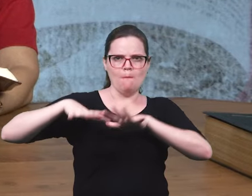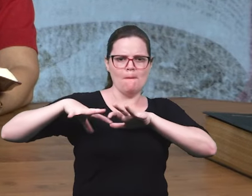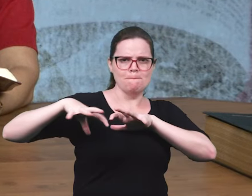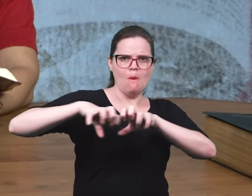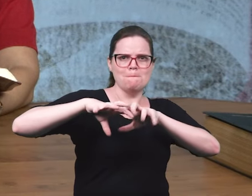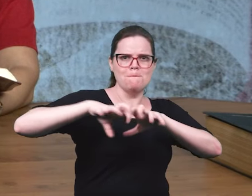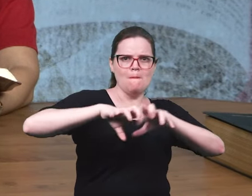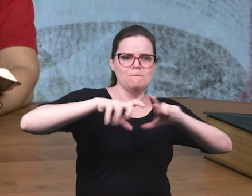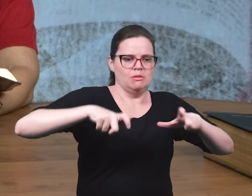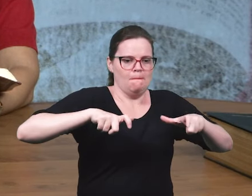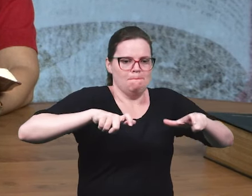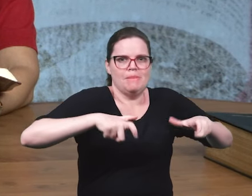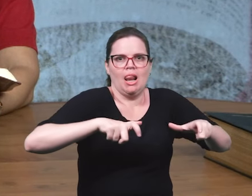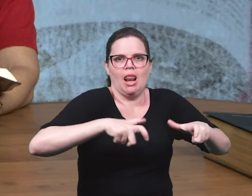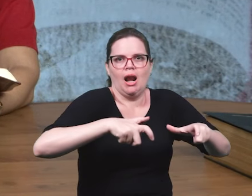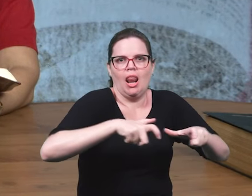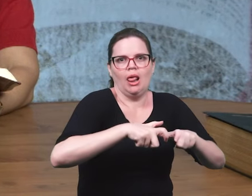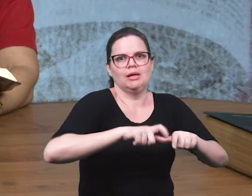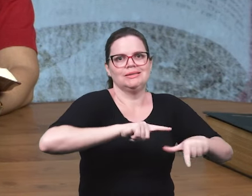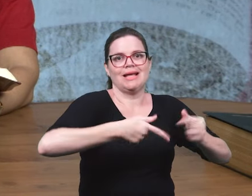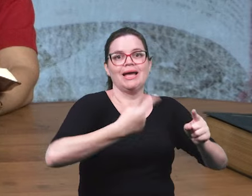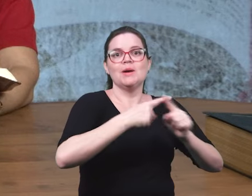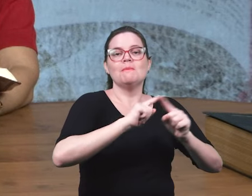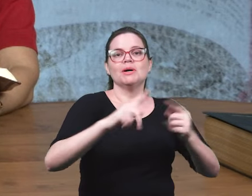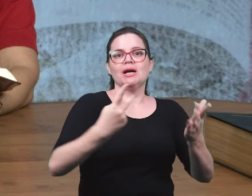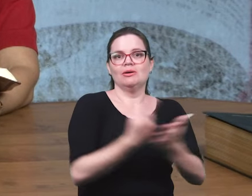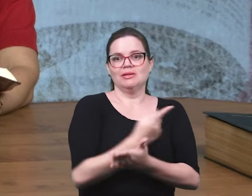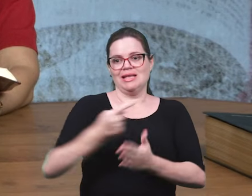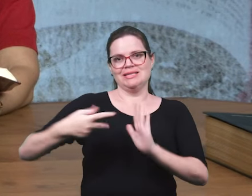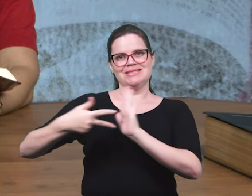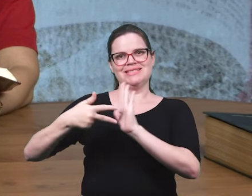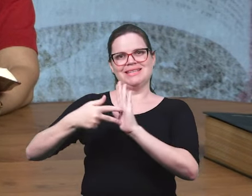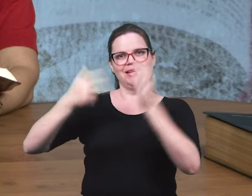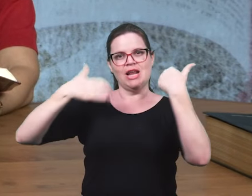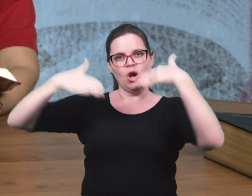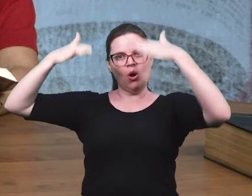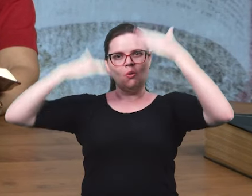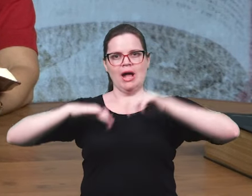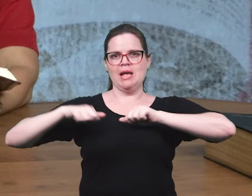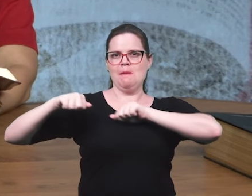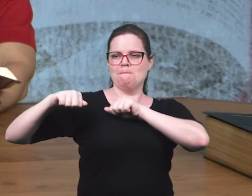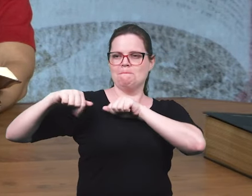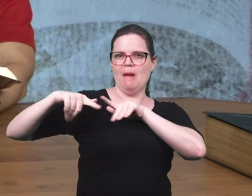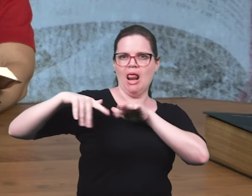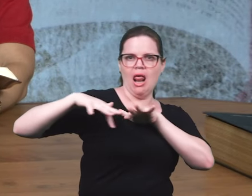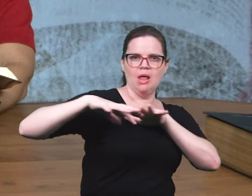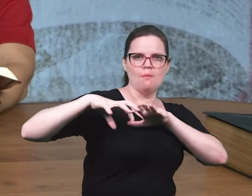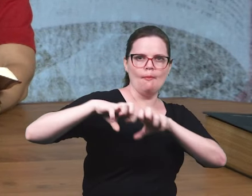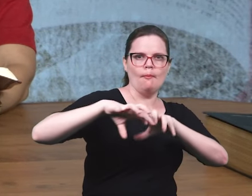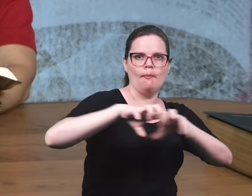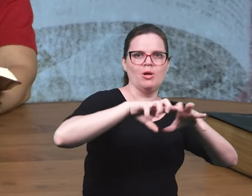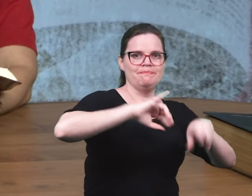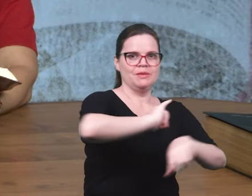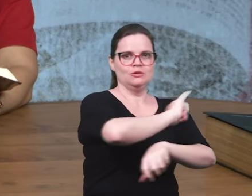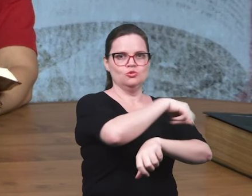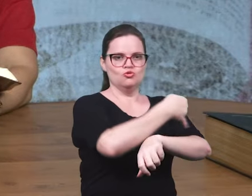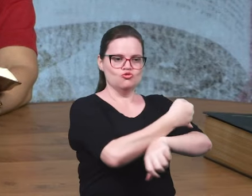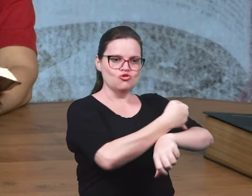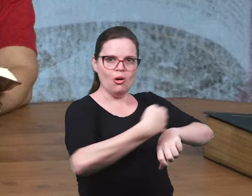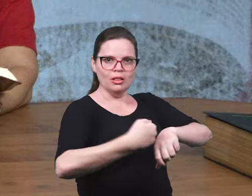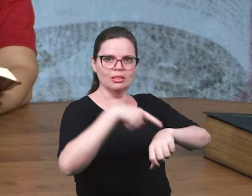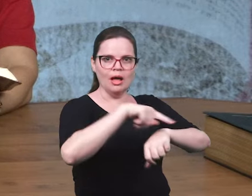porque Hazael os feriu em todas as fronteiras de Israel, desde o Jordão para o